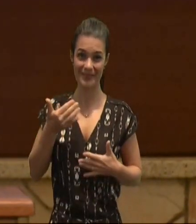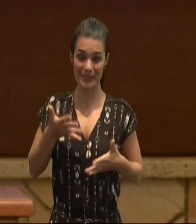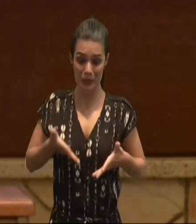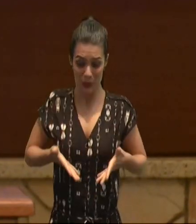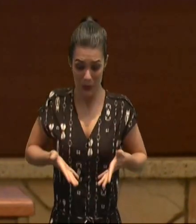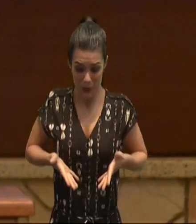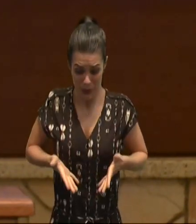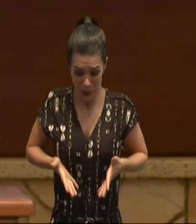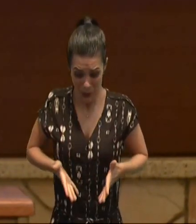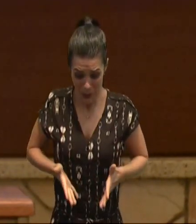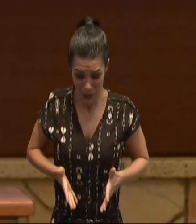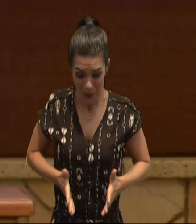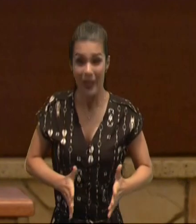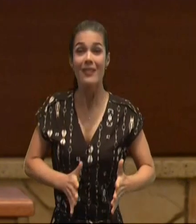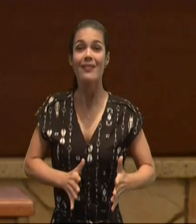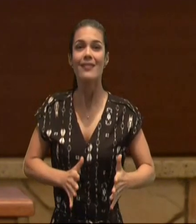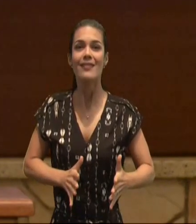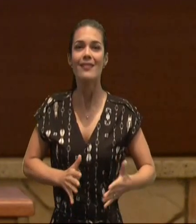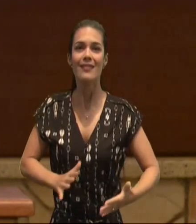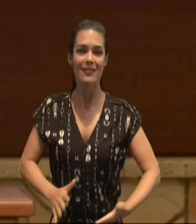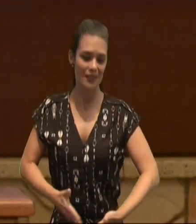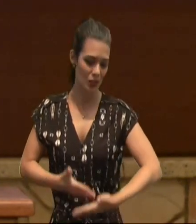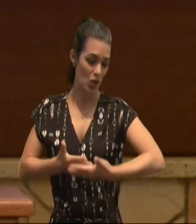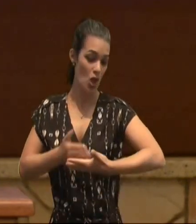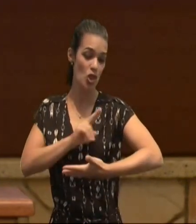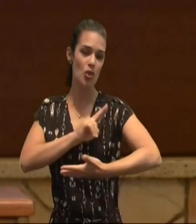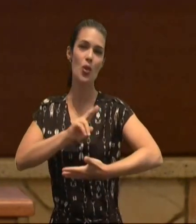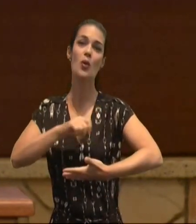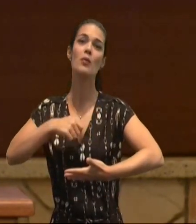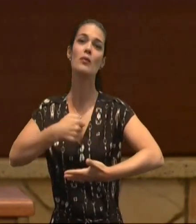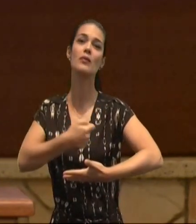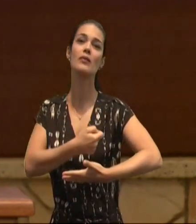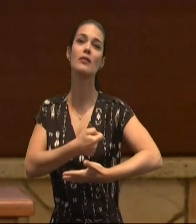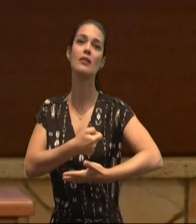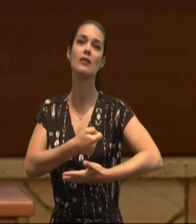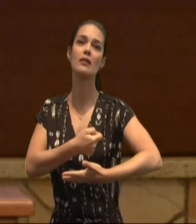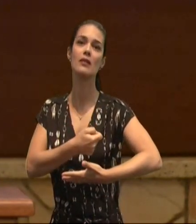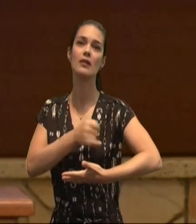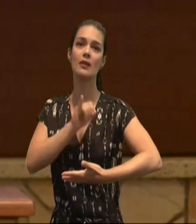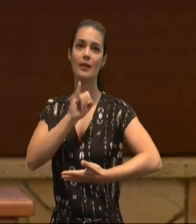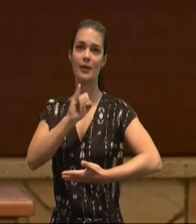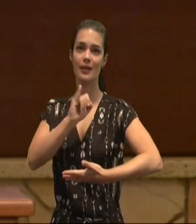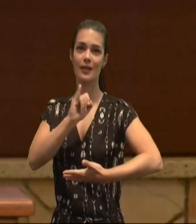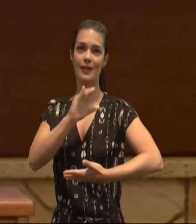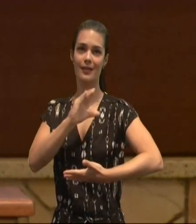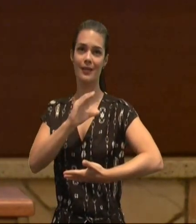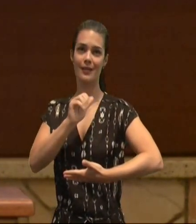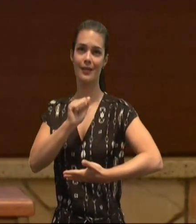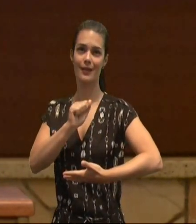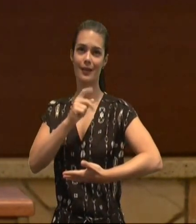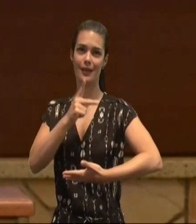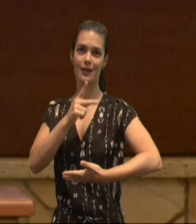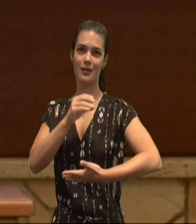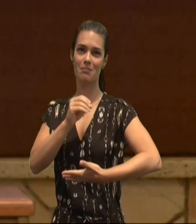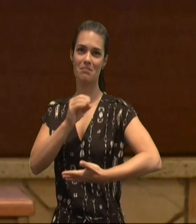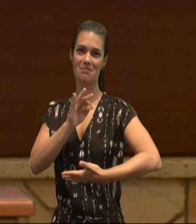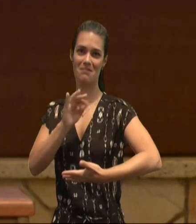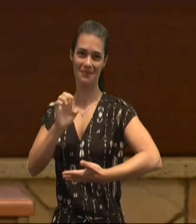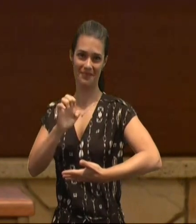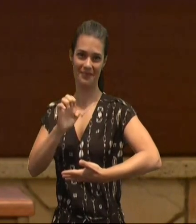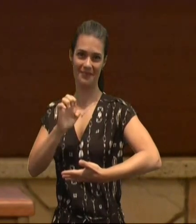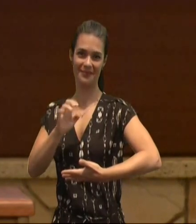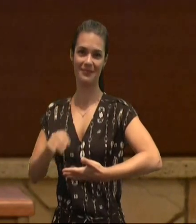menino e ela dá o nome àquele menino de Icabode, querendo